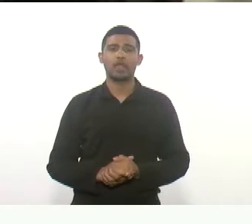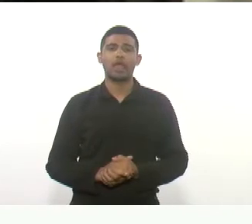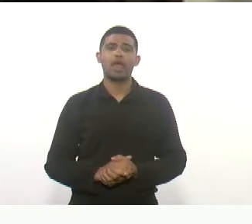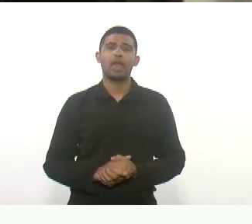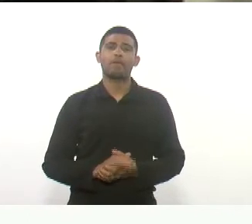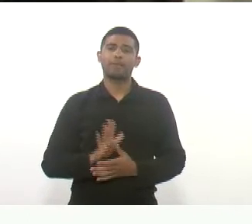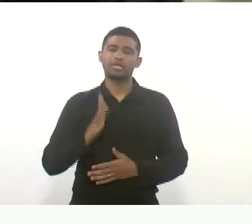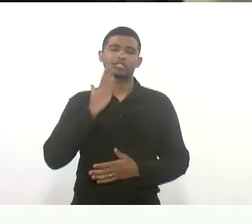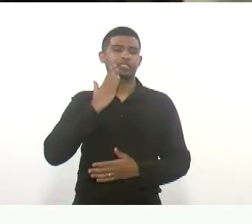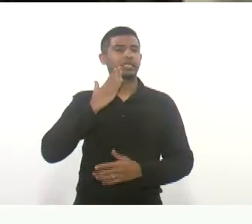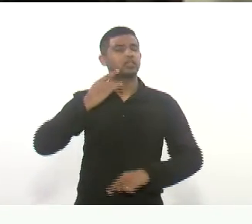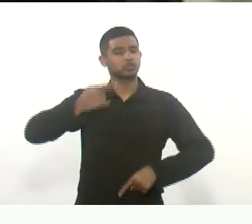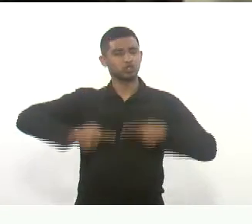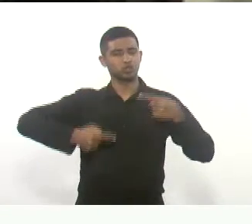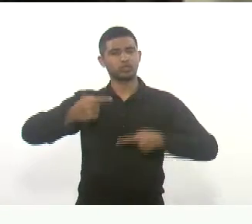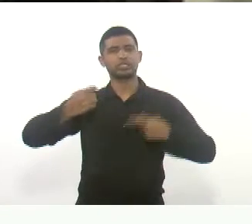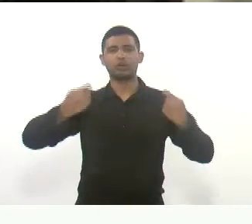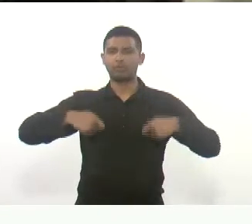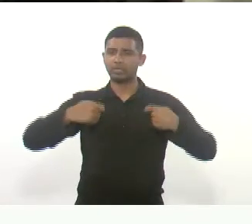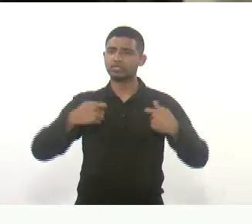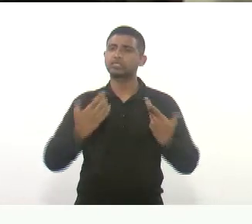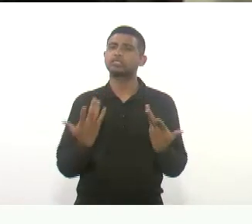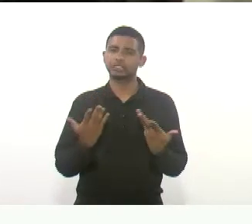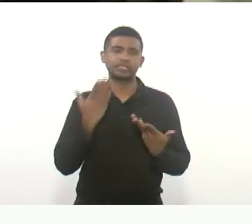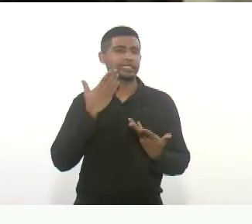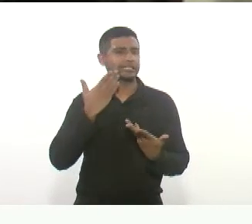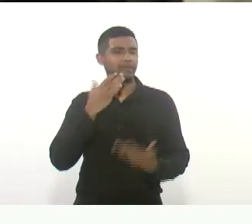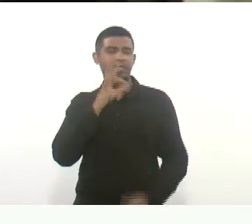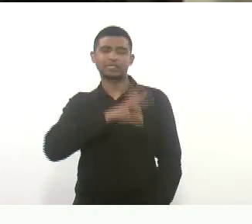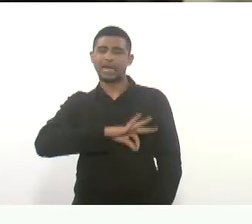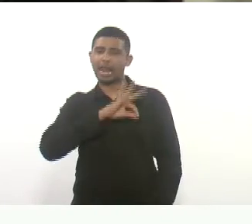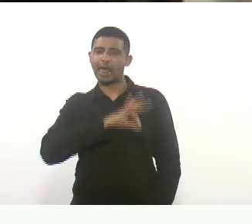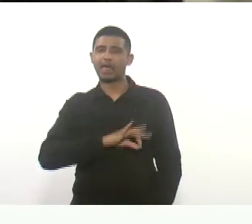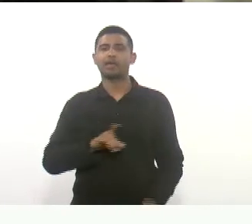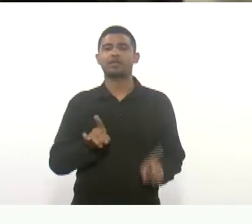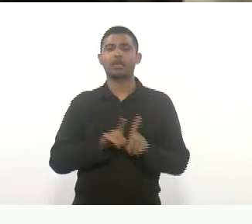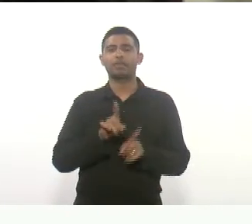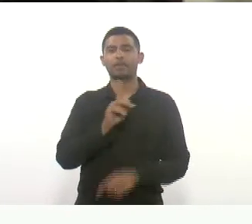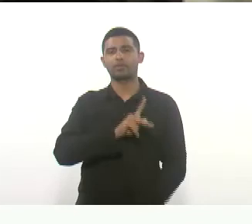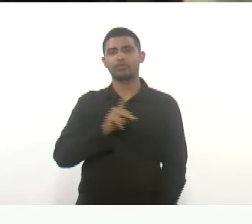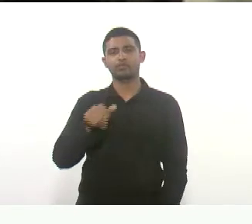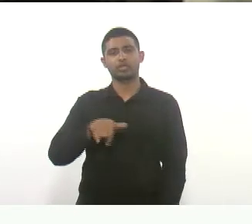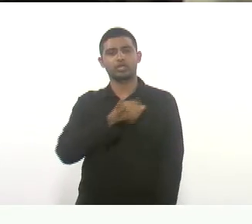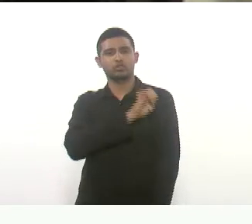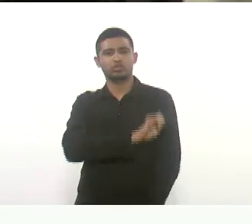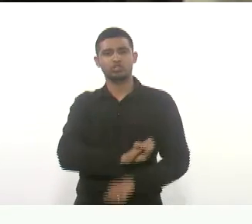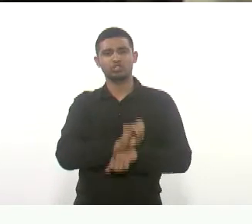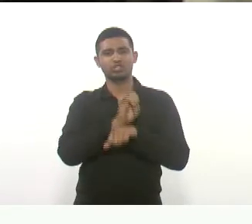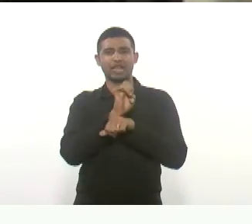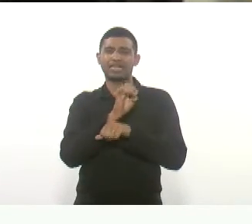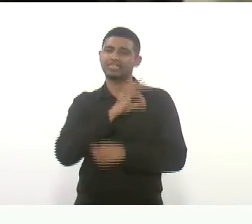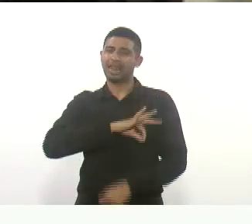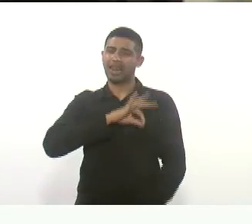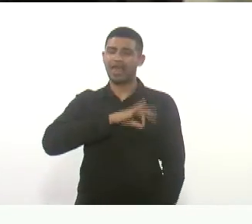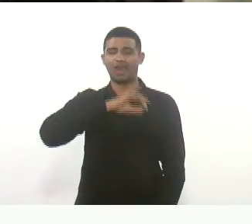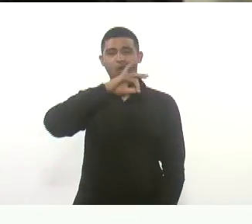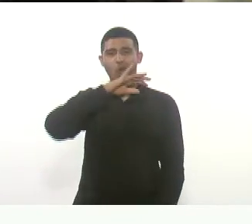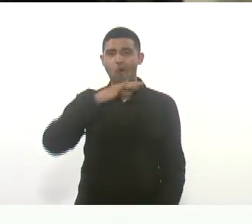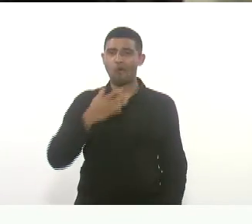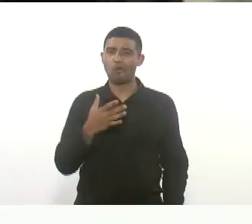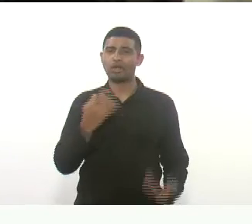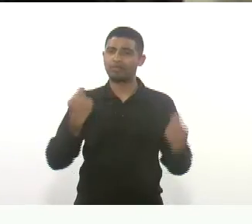essa discussão precisa ser ampliada, plano de cargos e salários. O professor do nosso Estado ganha muito mal e ele precisa